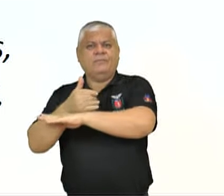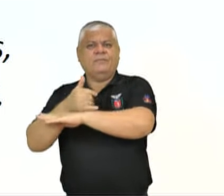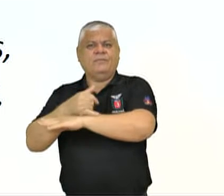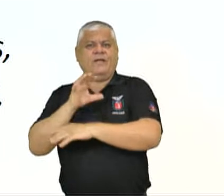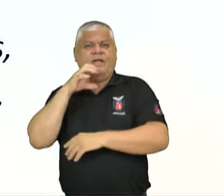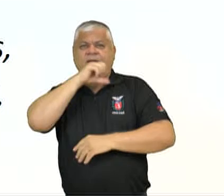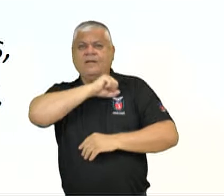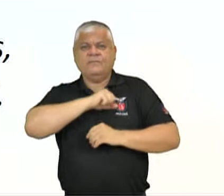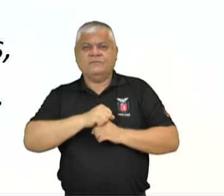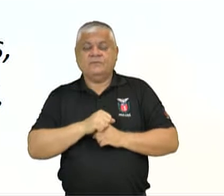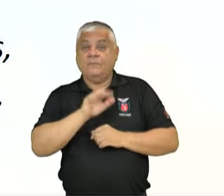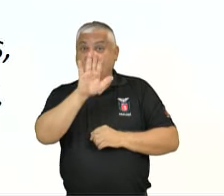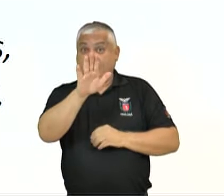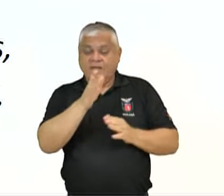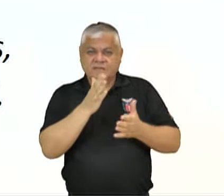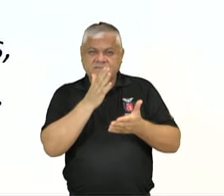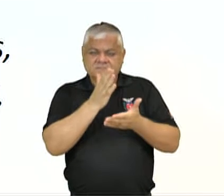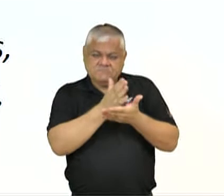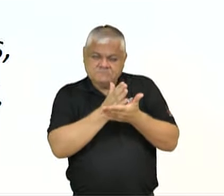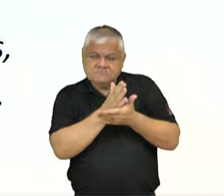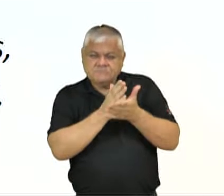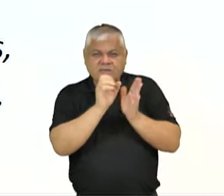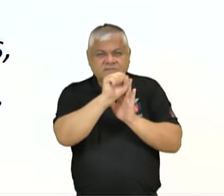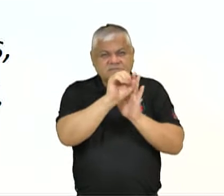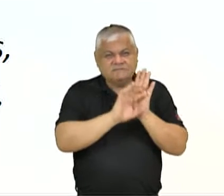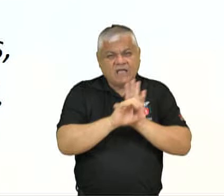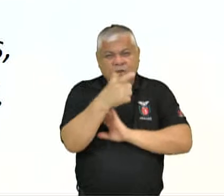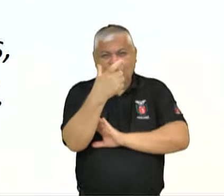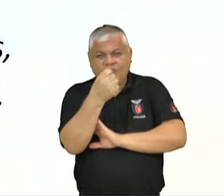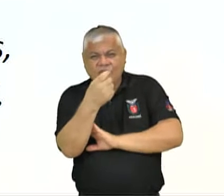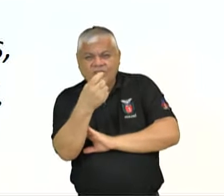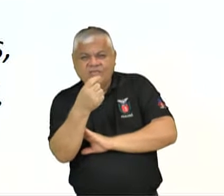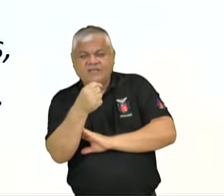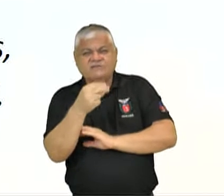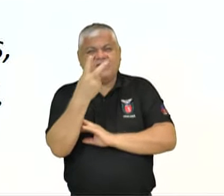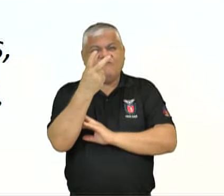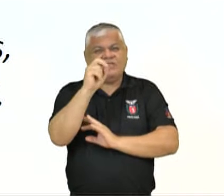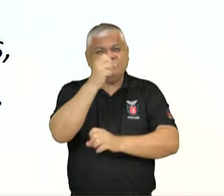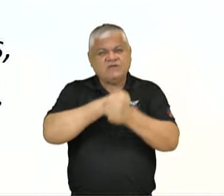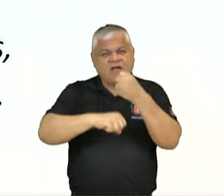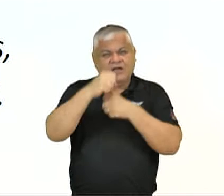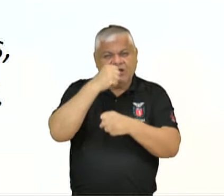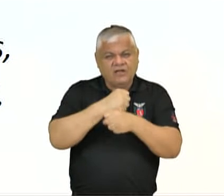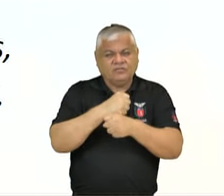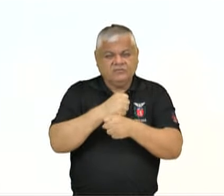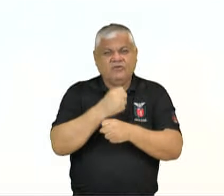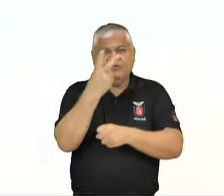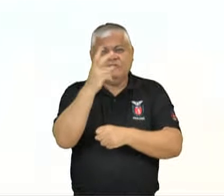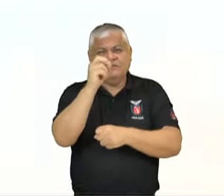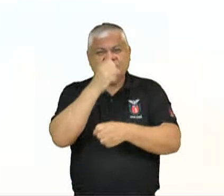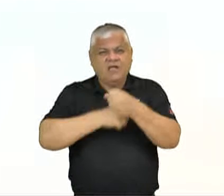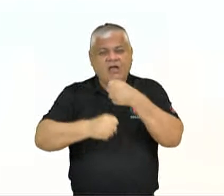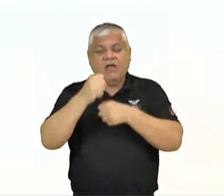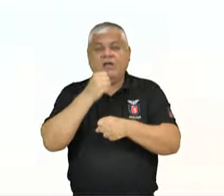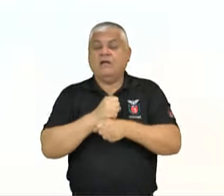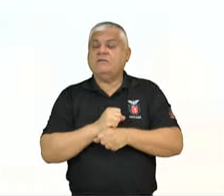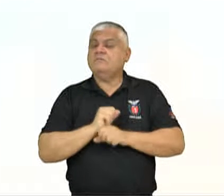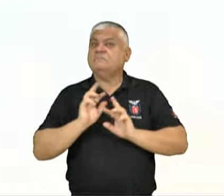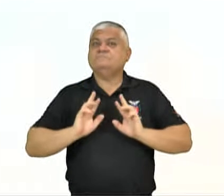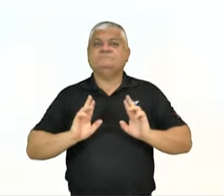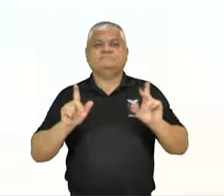meados do século XX, e especialmente nas últimas 2 décadas, começamos a ver algo muito